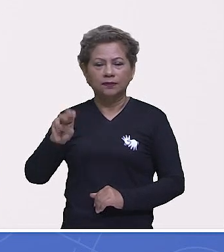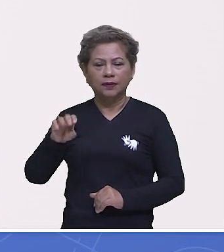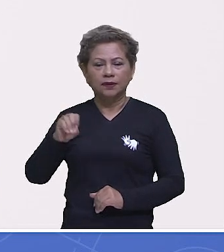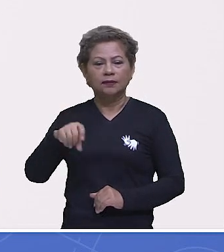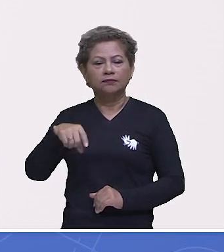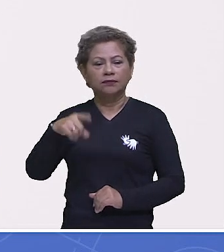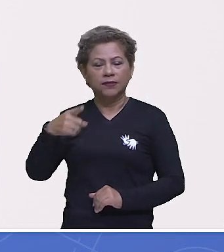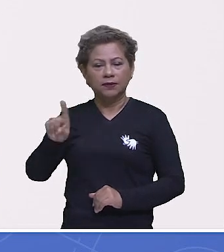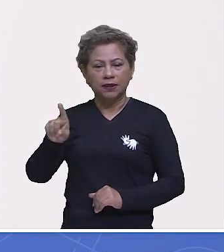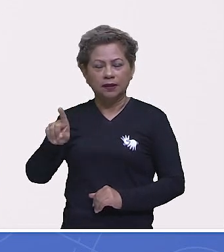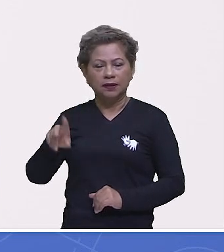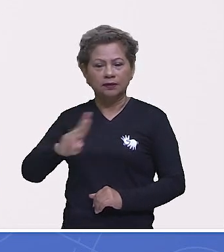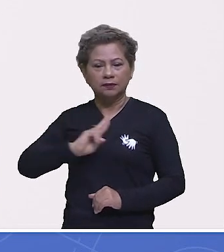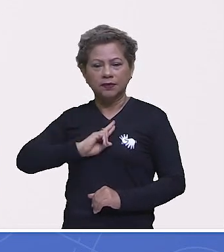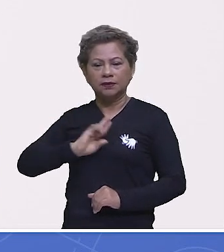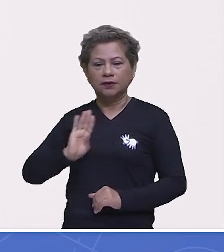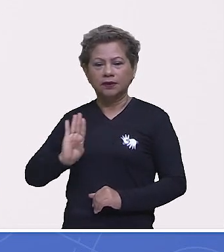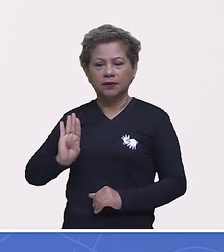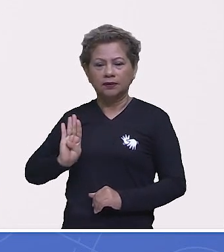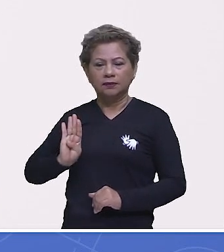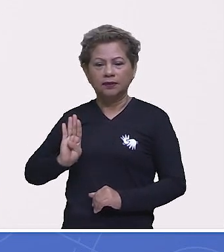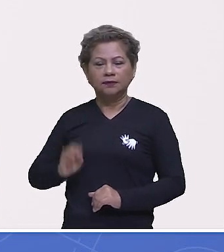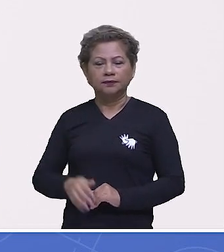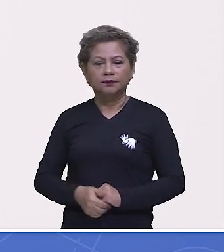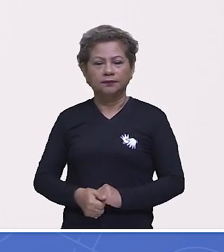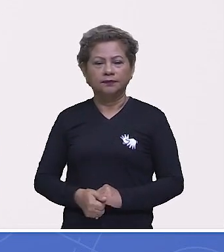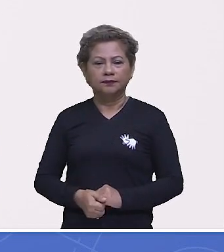Salomão colocou a letra B.